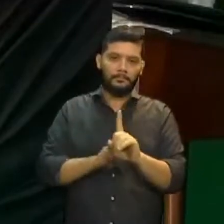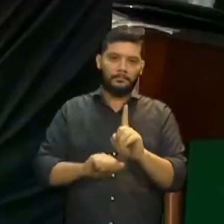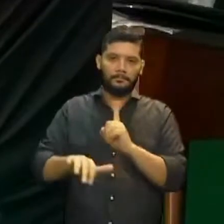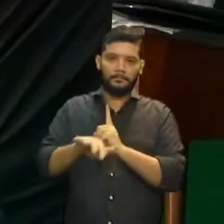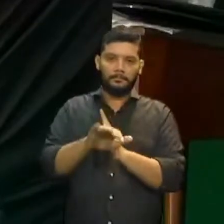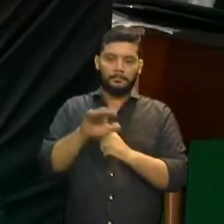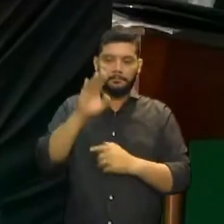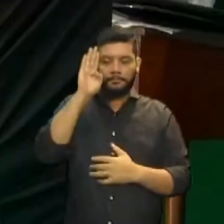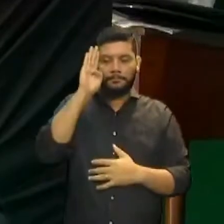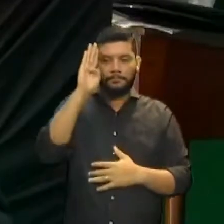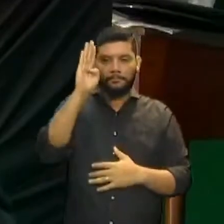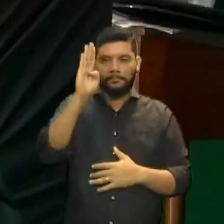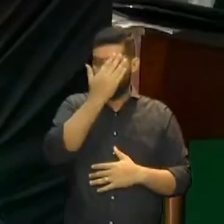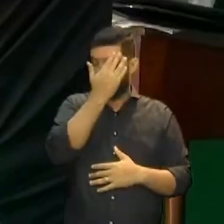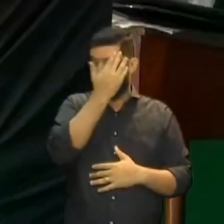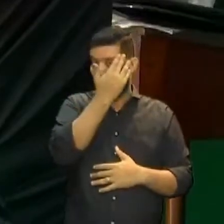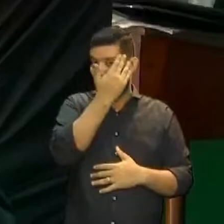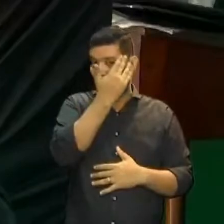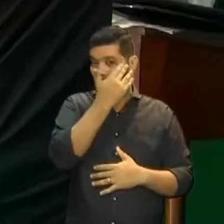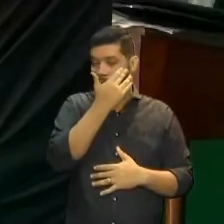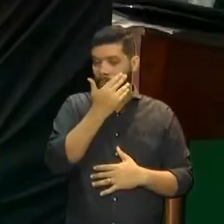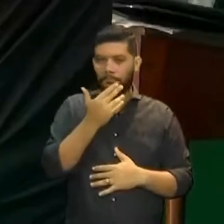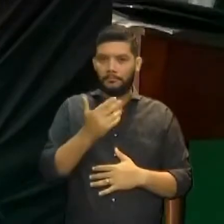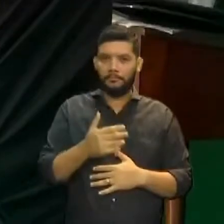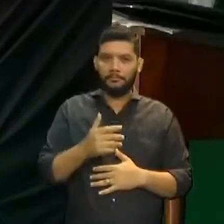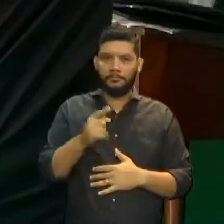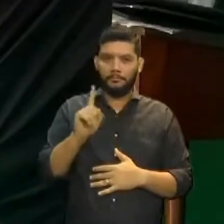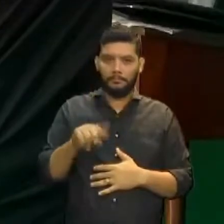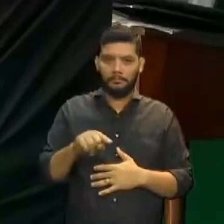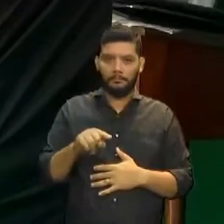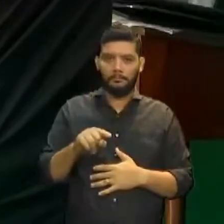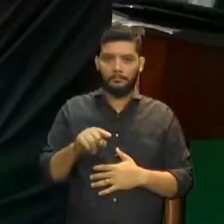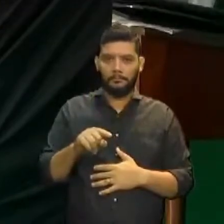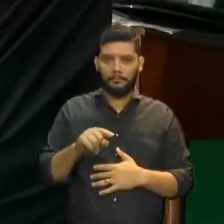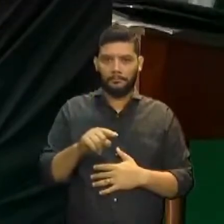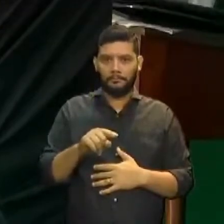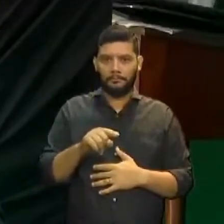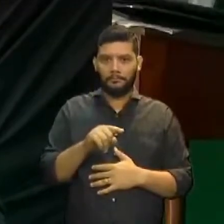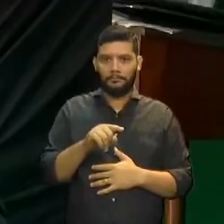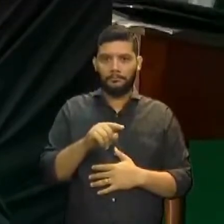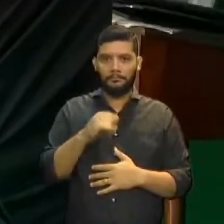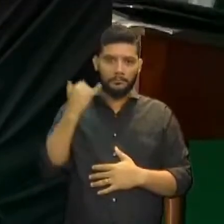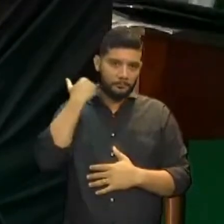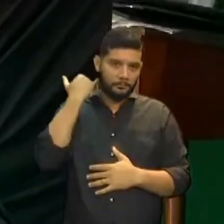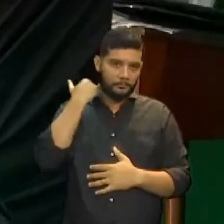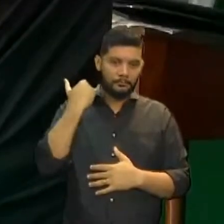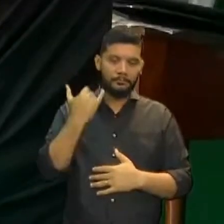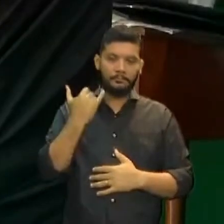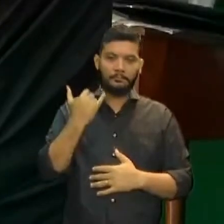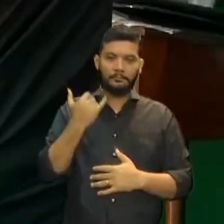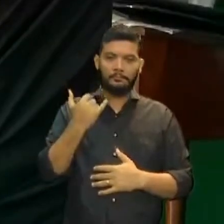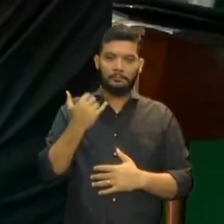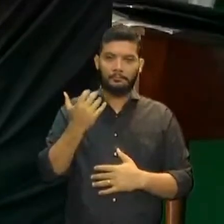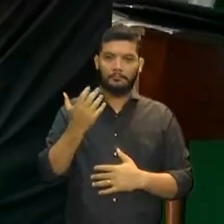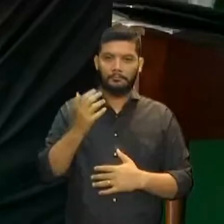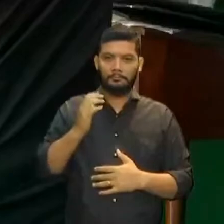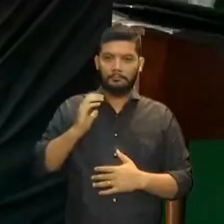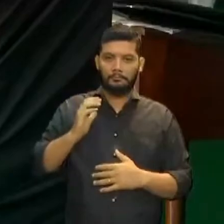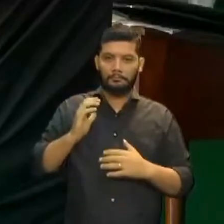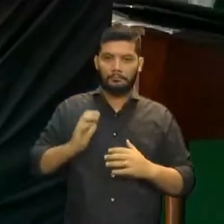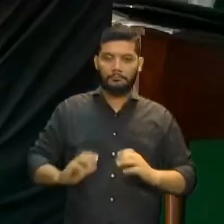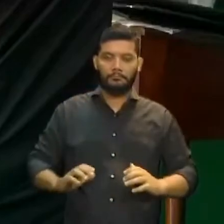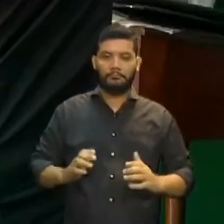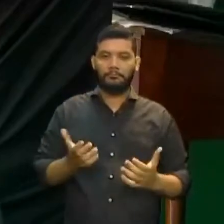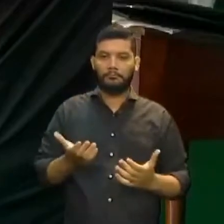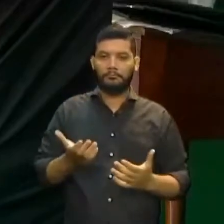da sociedade. E uma dessas principais demandas é a questão dos serviços da cidadania. E